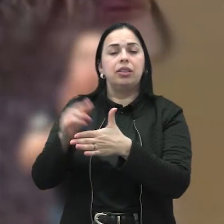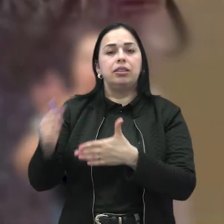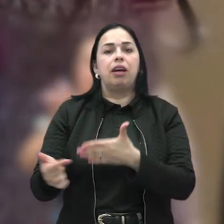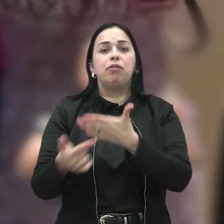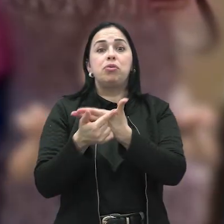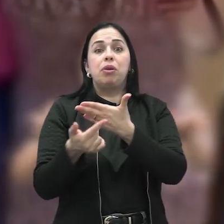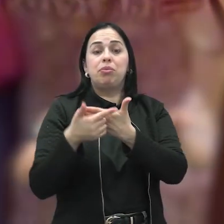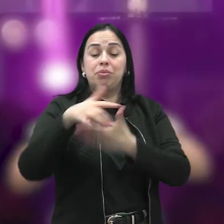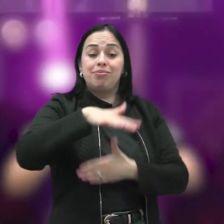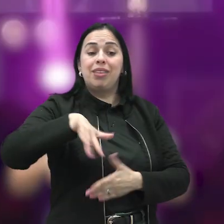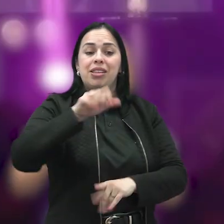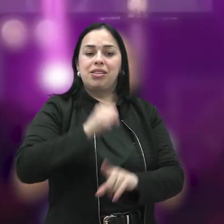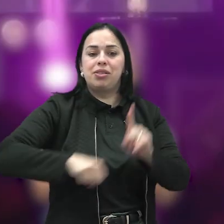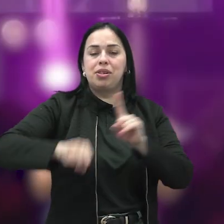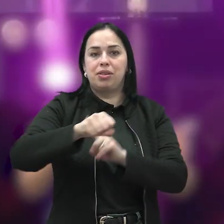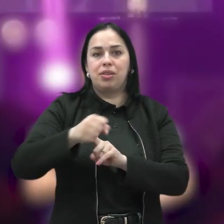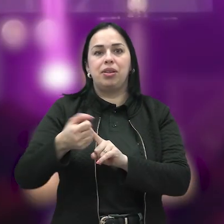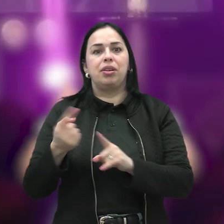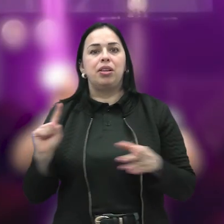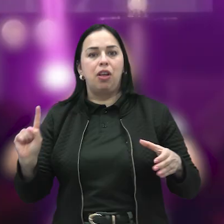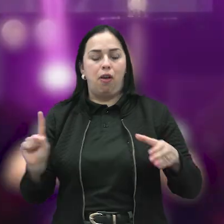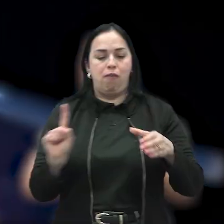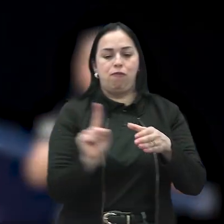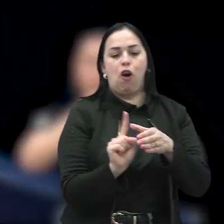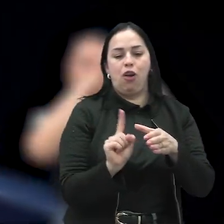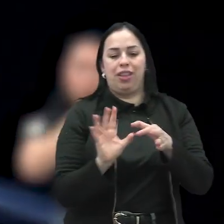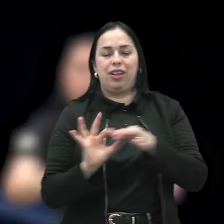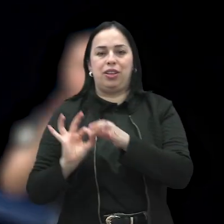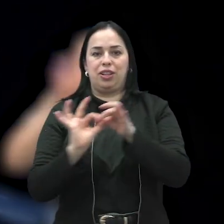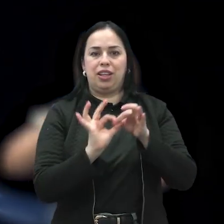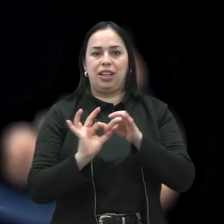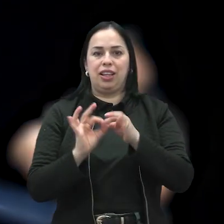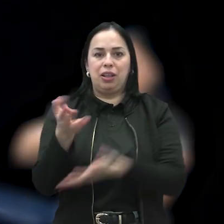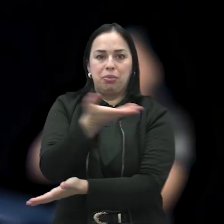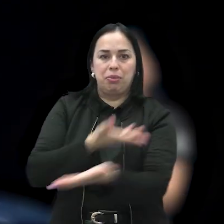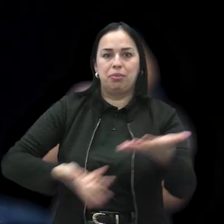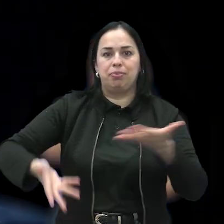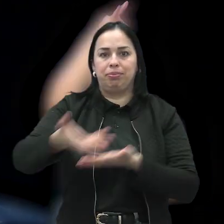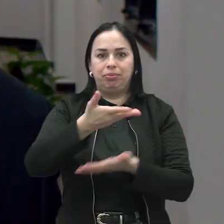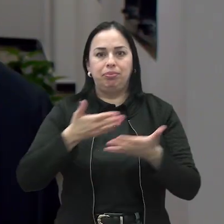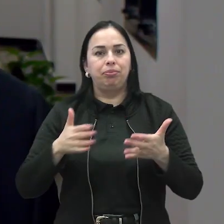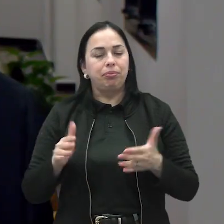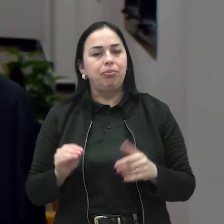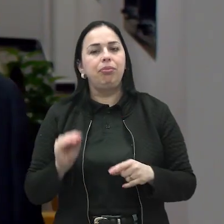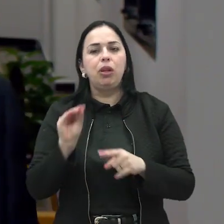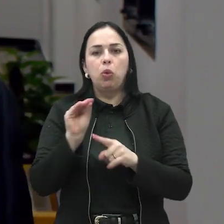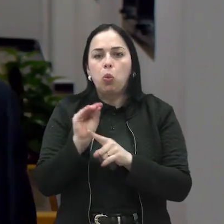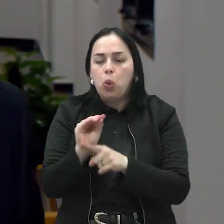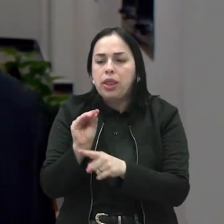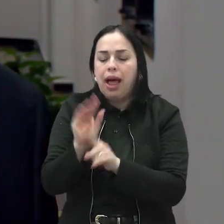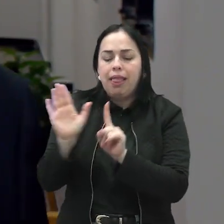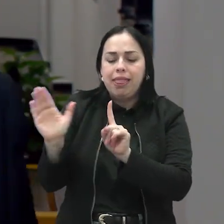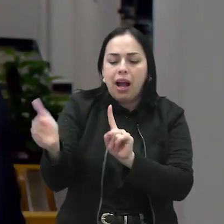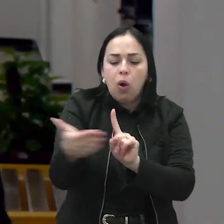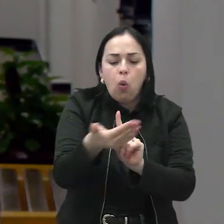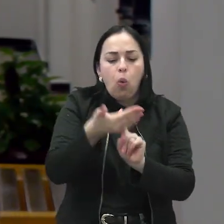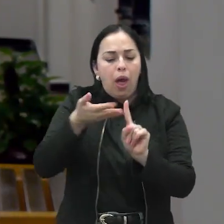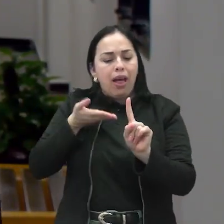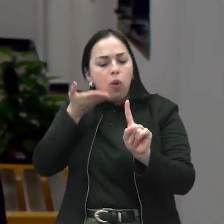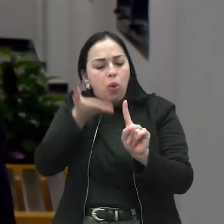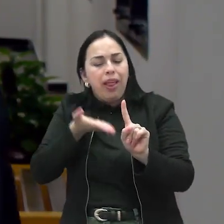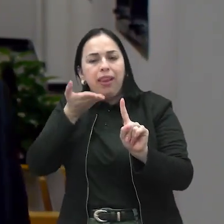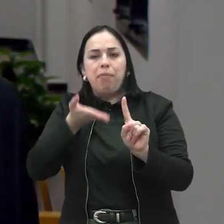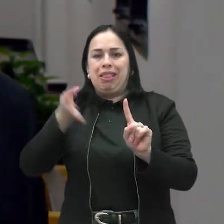na função social, de ressocialização de pessoas e do bem-estar comunitário. Cuidar, acolher, tratar da